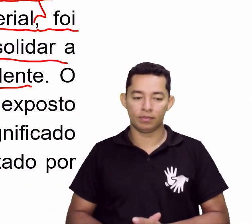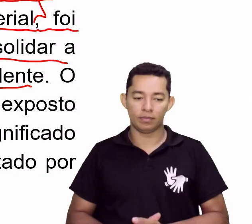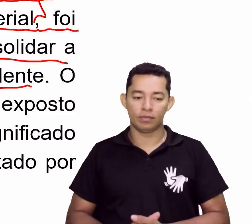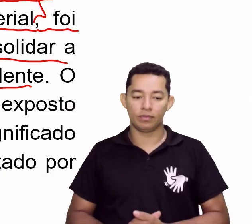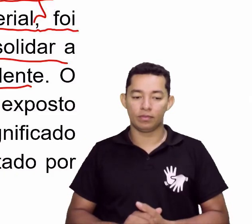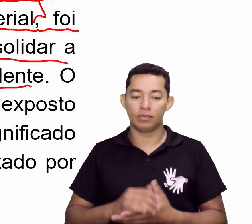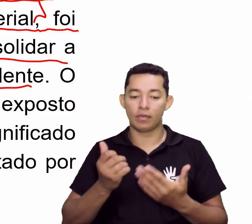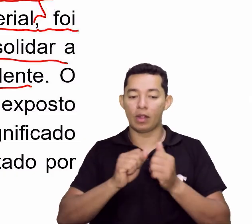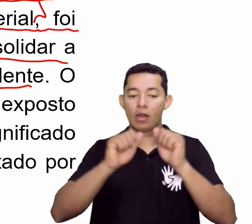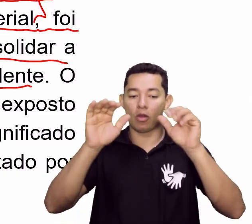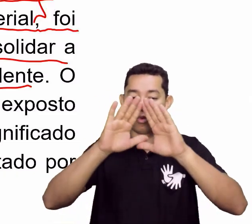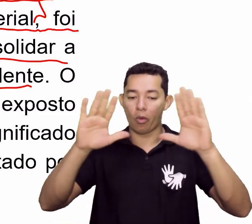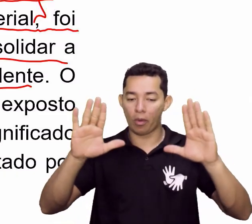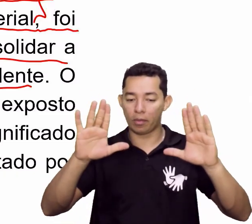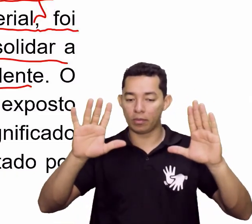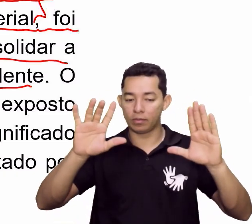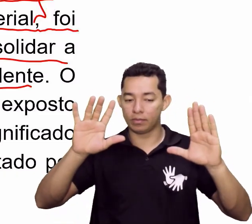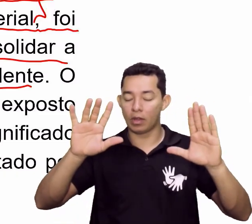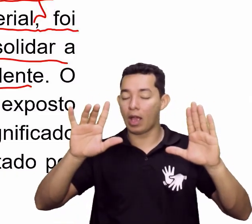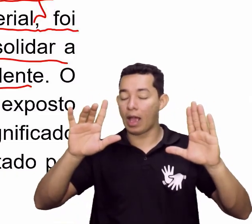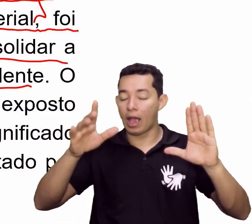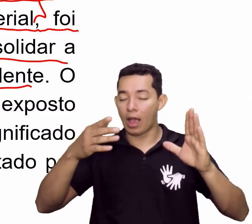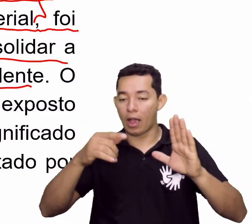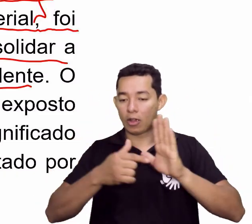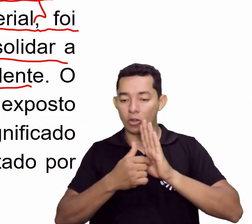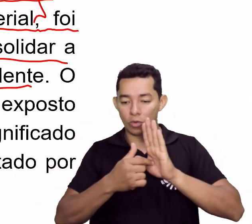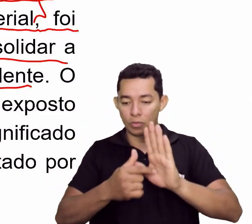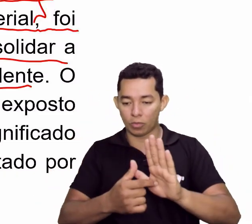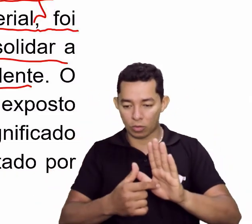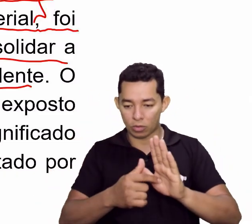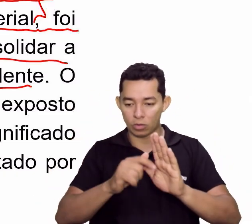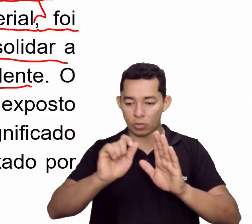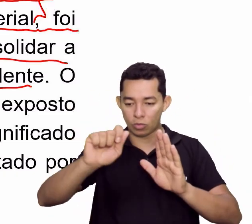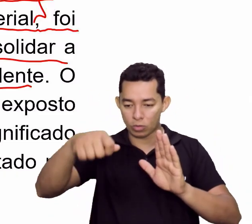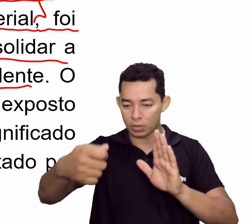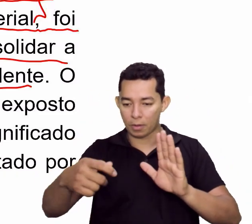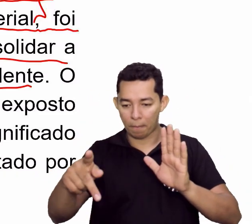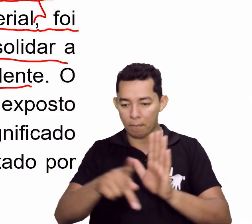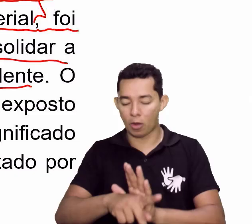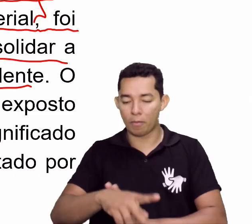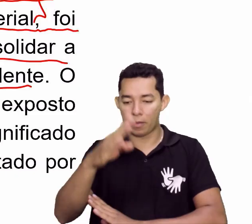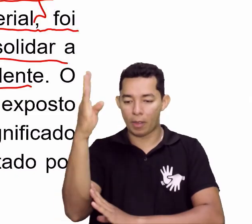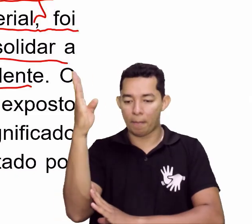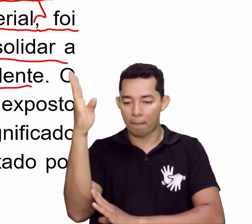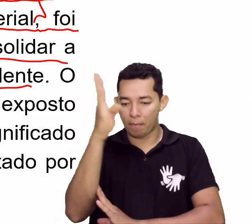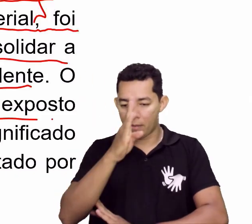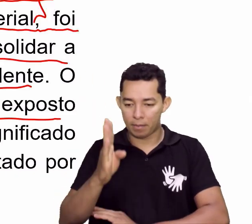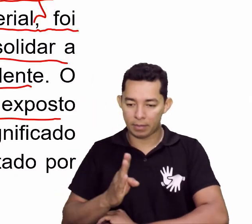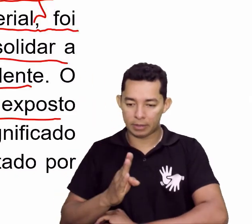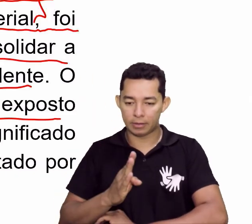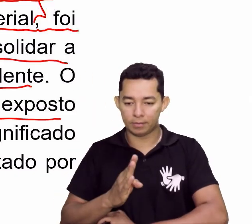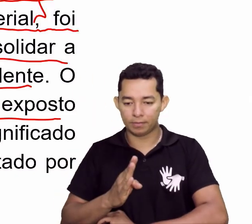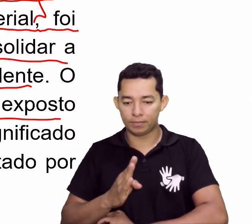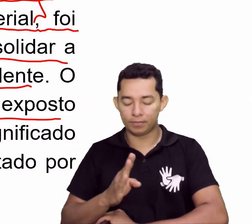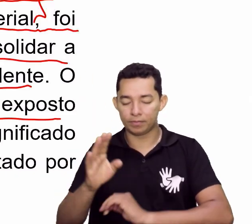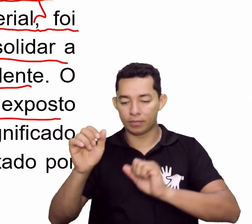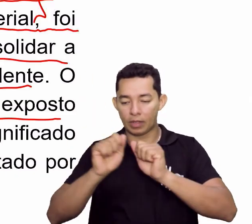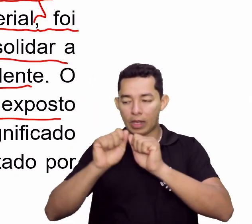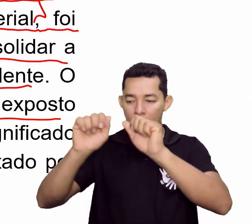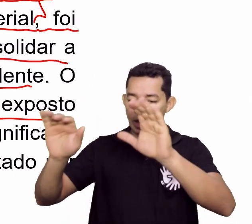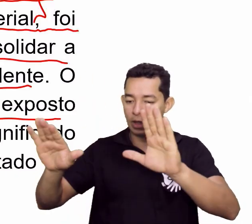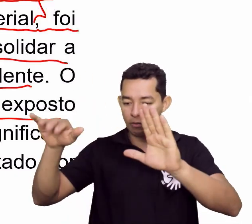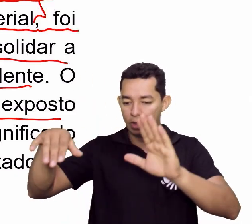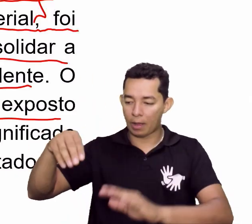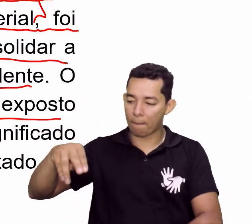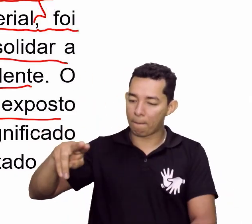O quadro se tornou um símbolo patriótico e está exposto no